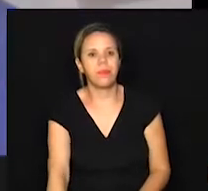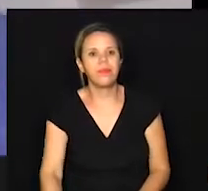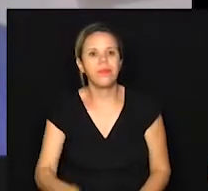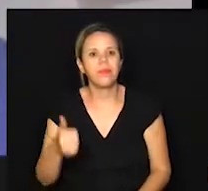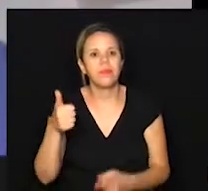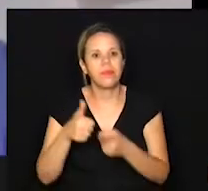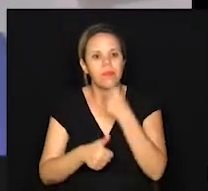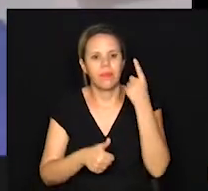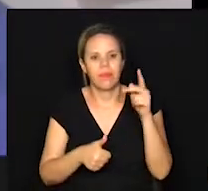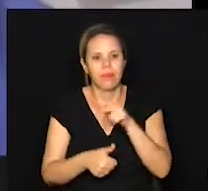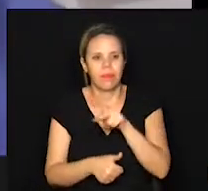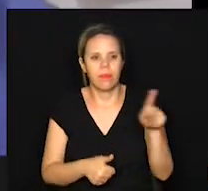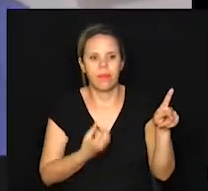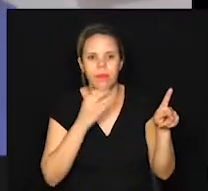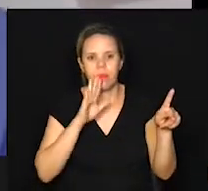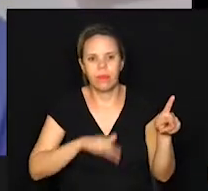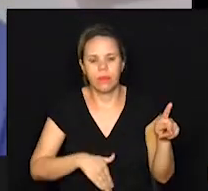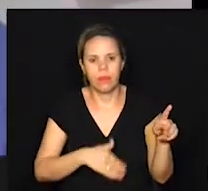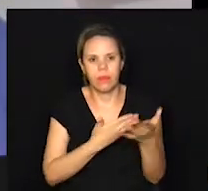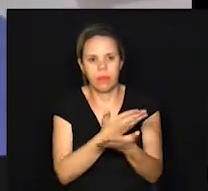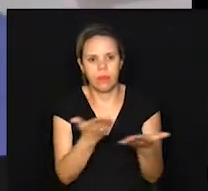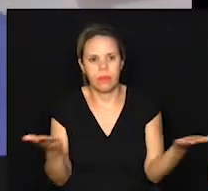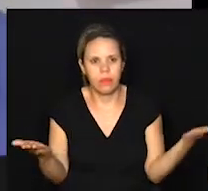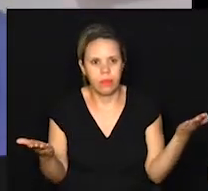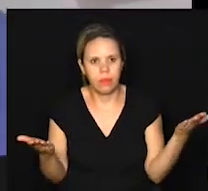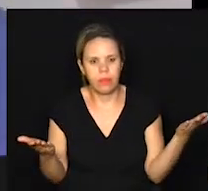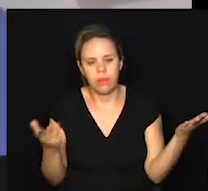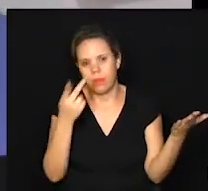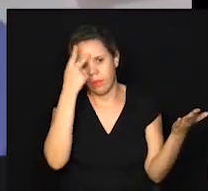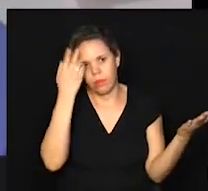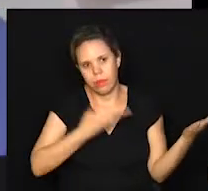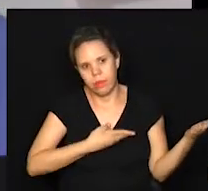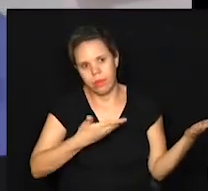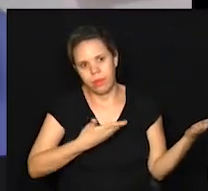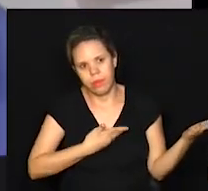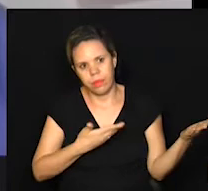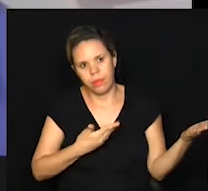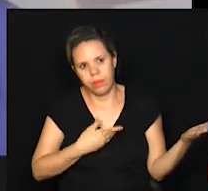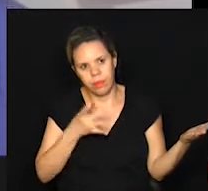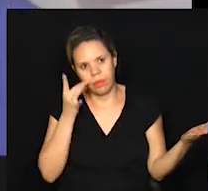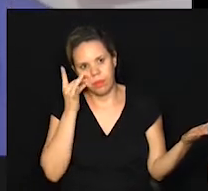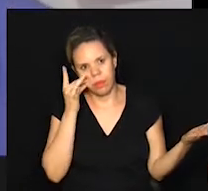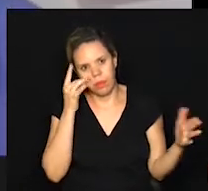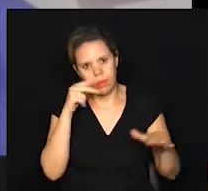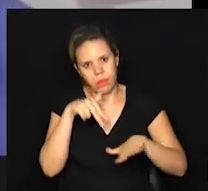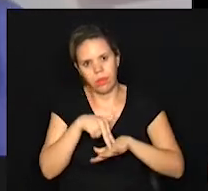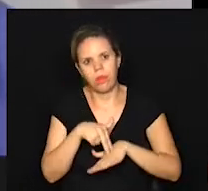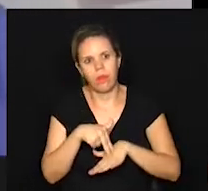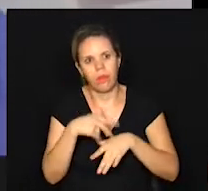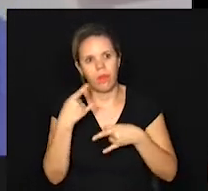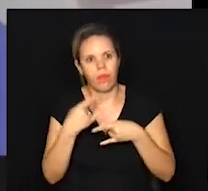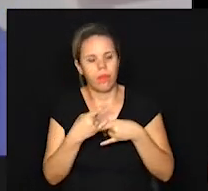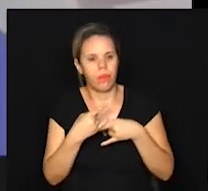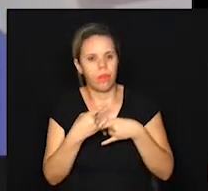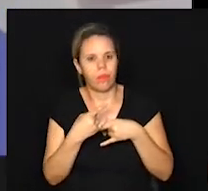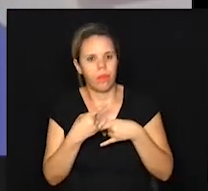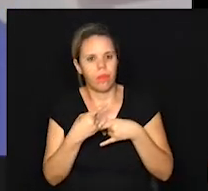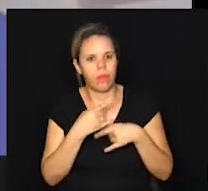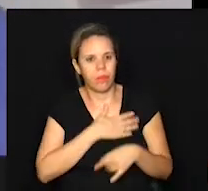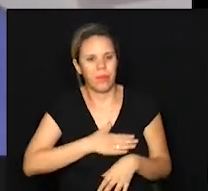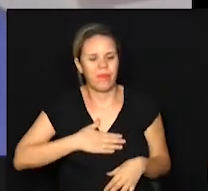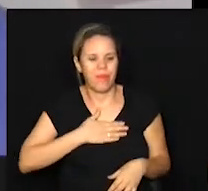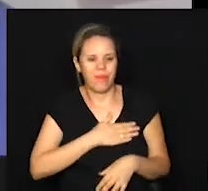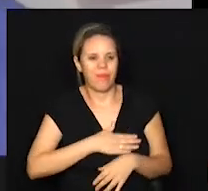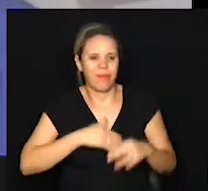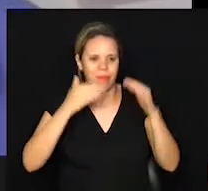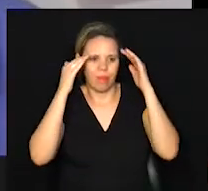Primeiramente, senhor presidente, boa tarde a todos os colegas, amigos que estão aqui. É uma enorme honra poder